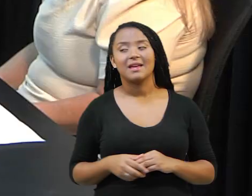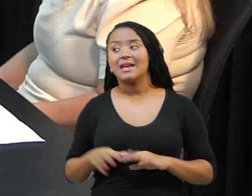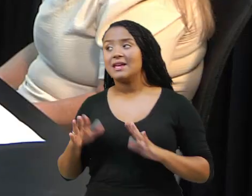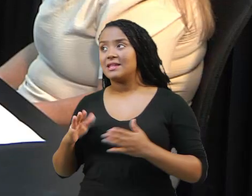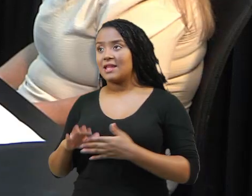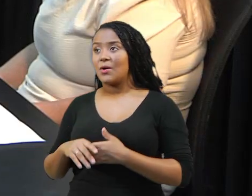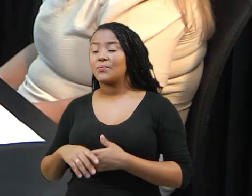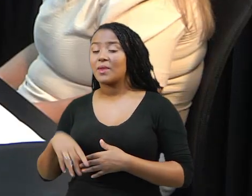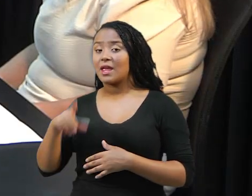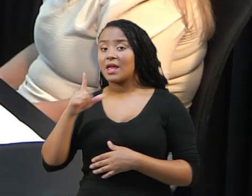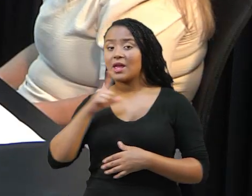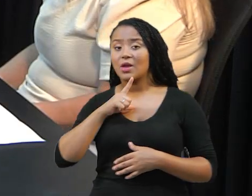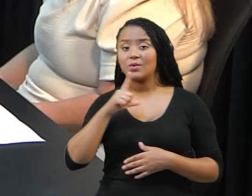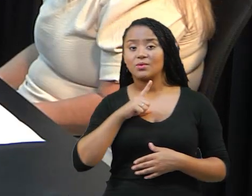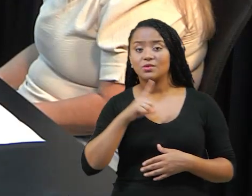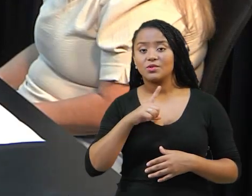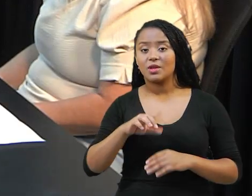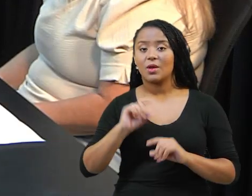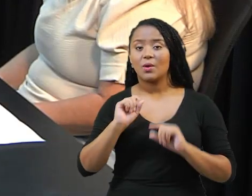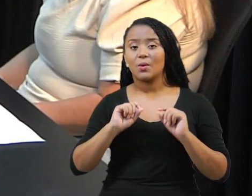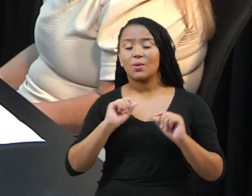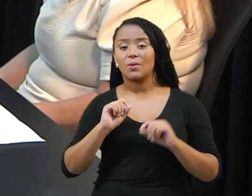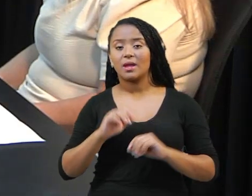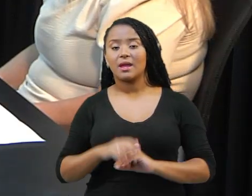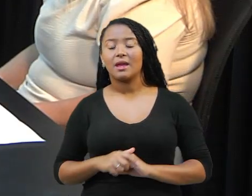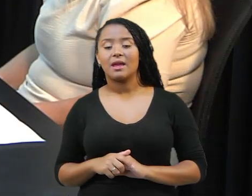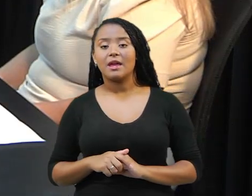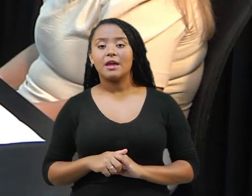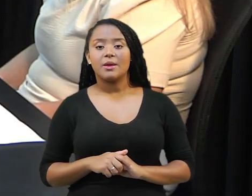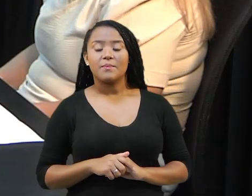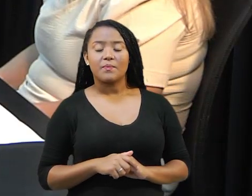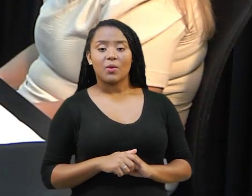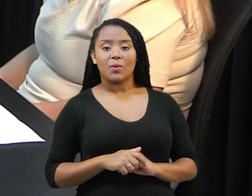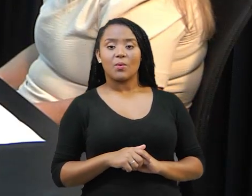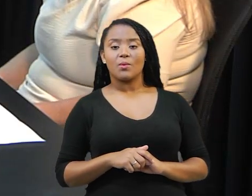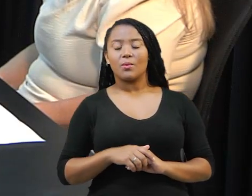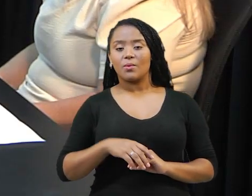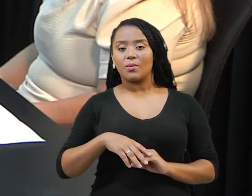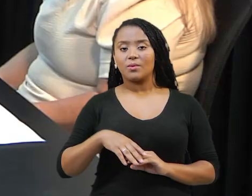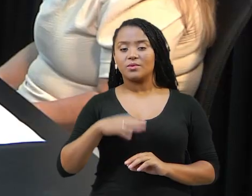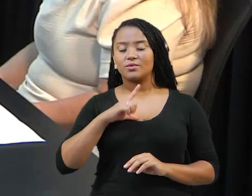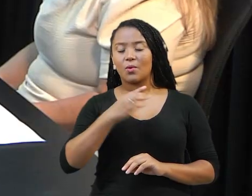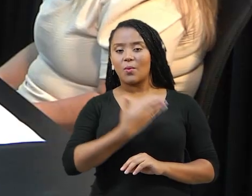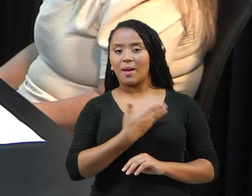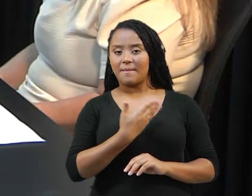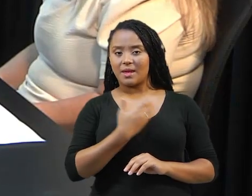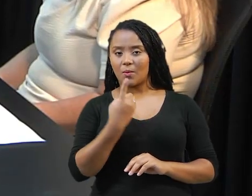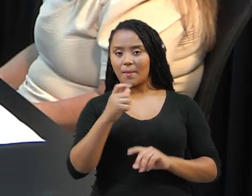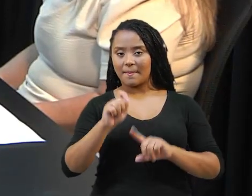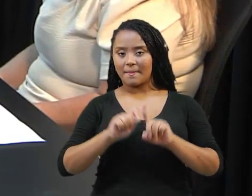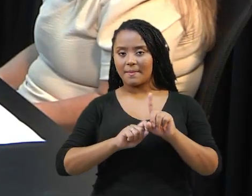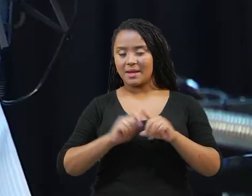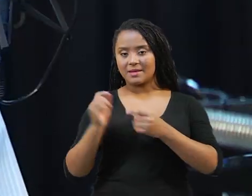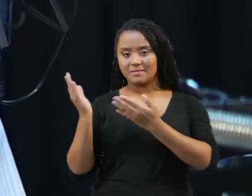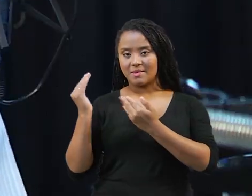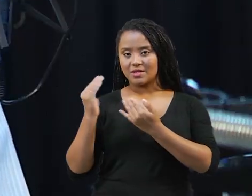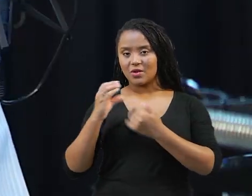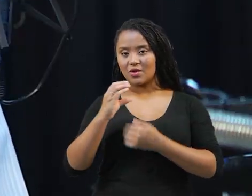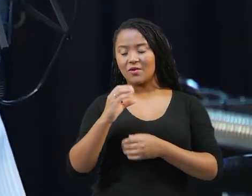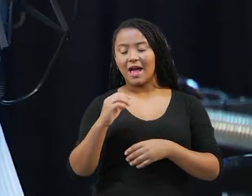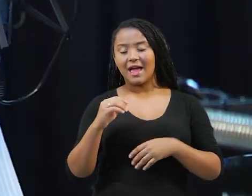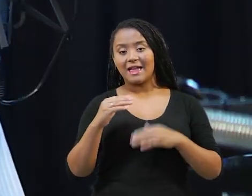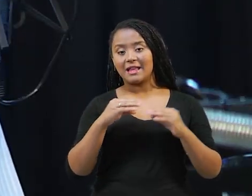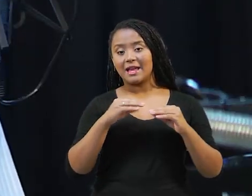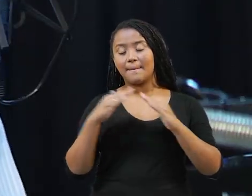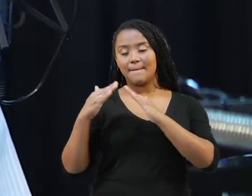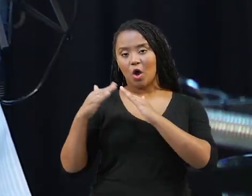Um mês mais novo. Hoje ele fica muito no Canadá e aqui, o nosso amigo. Então ele fica 6 meses lá no Canadá e